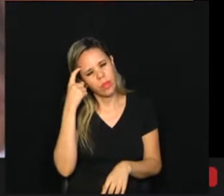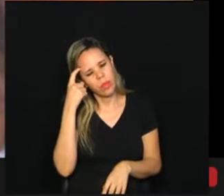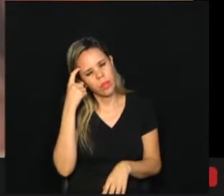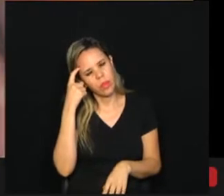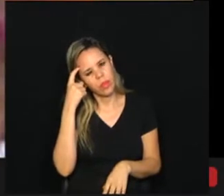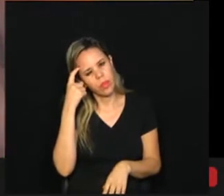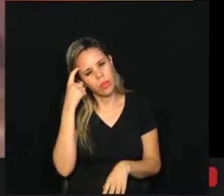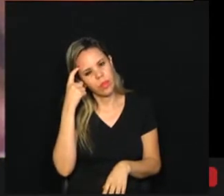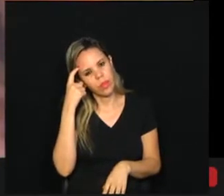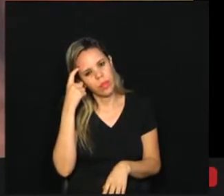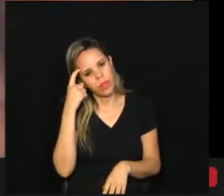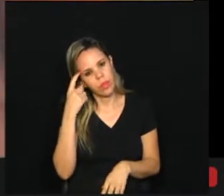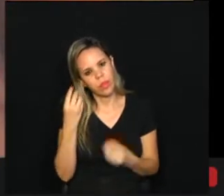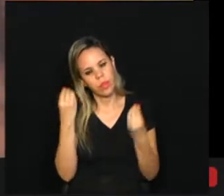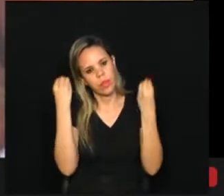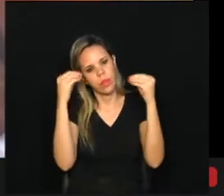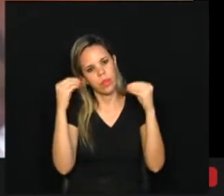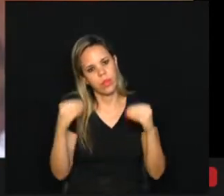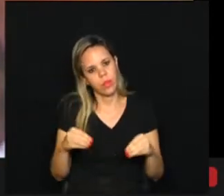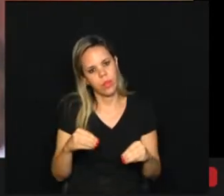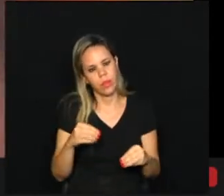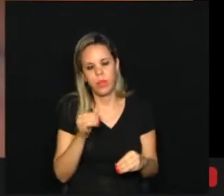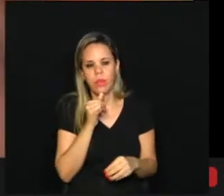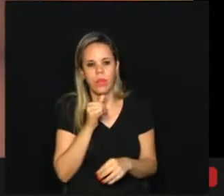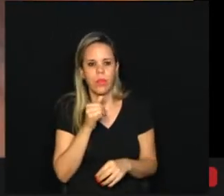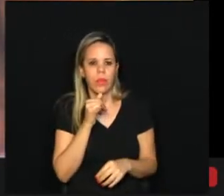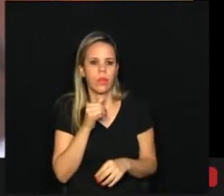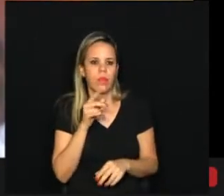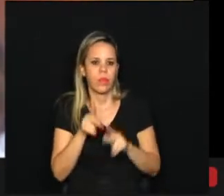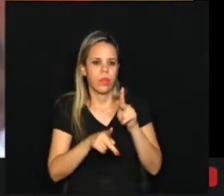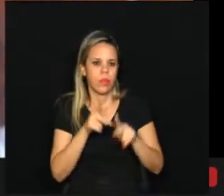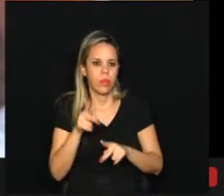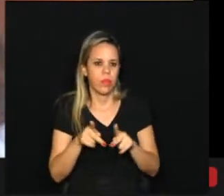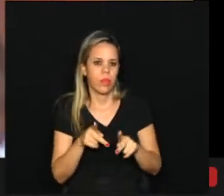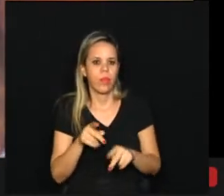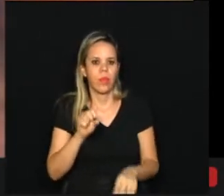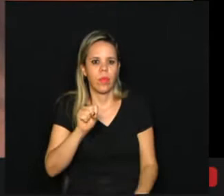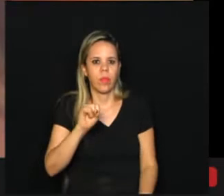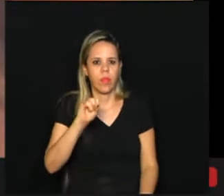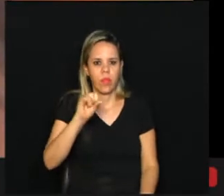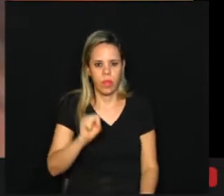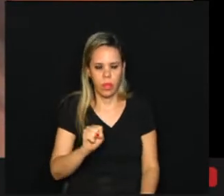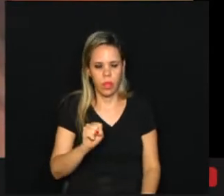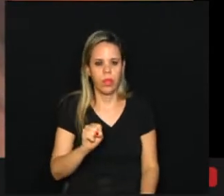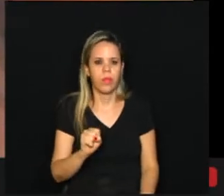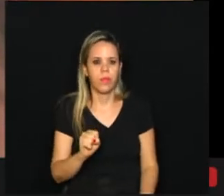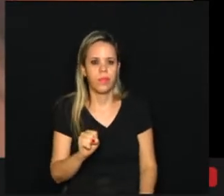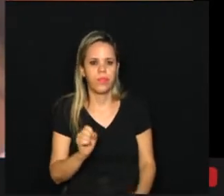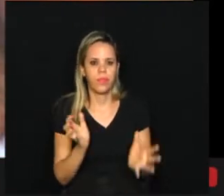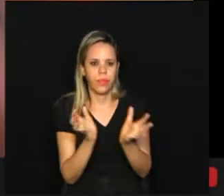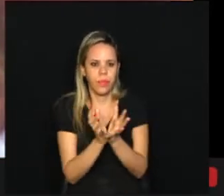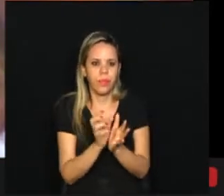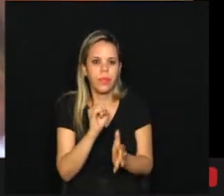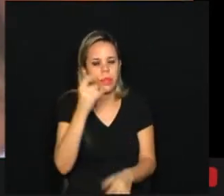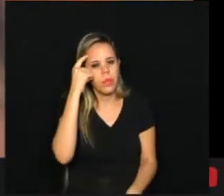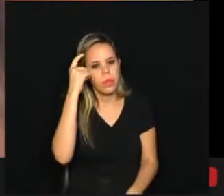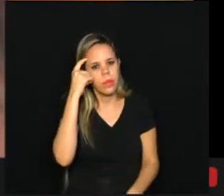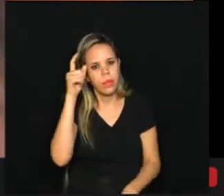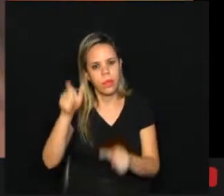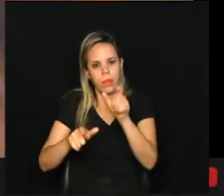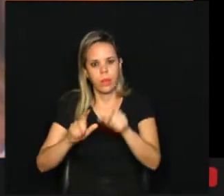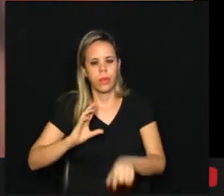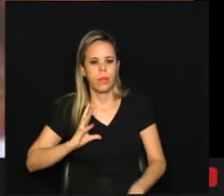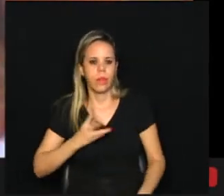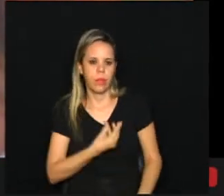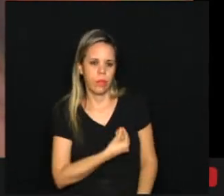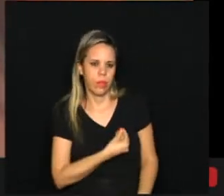se a gente não colocar, se a gente pensar nas pessoas cis, né, que são da comunidade, se a gente pensar nas pessoas trans